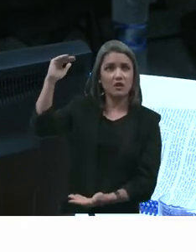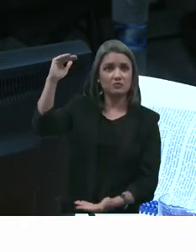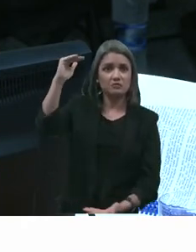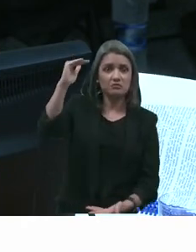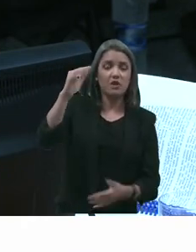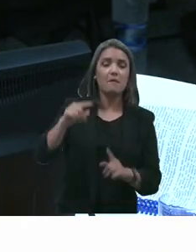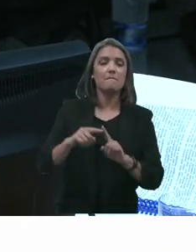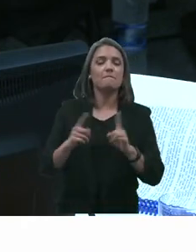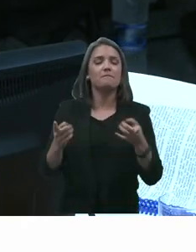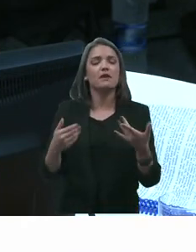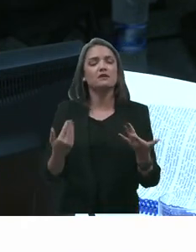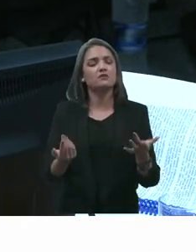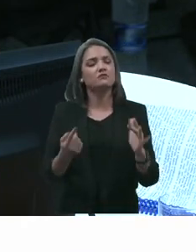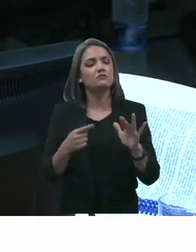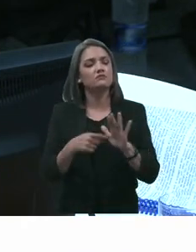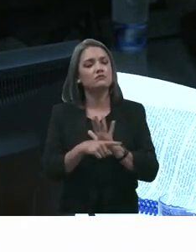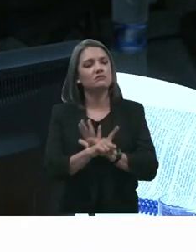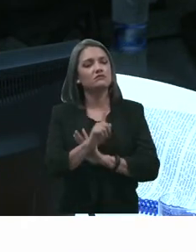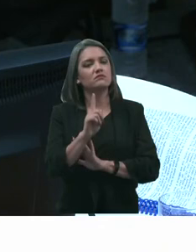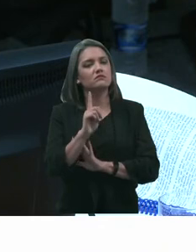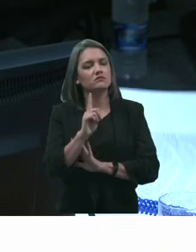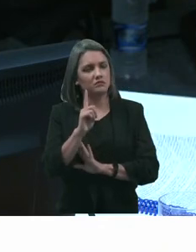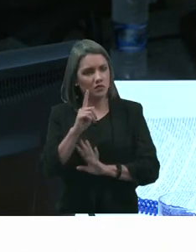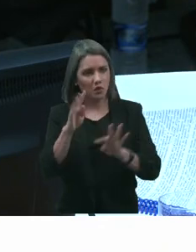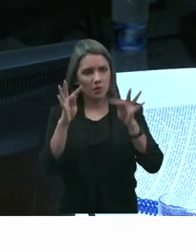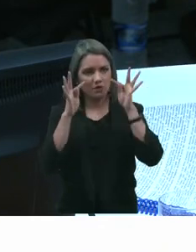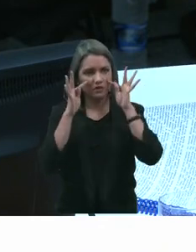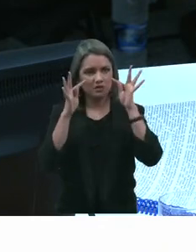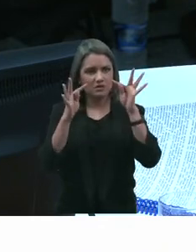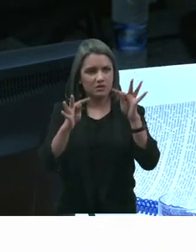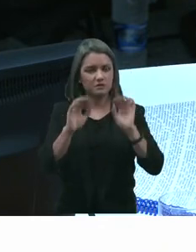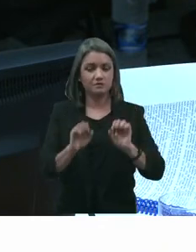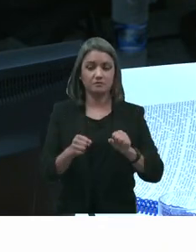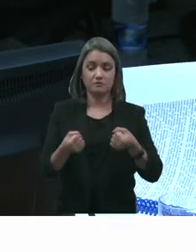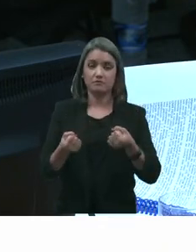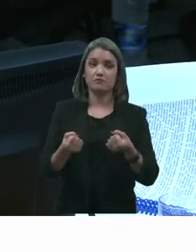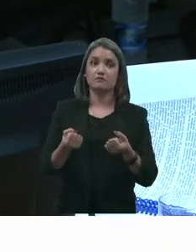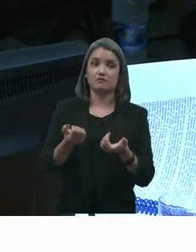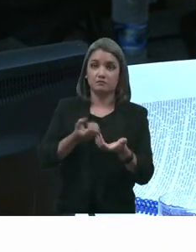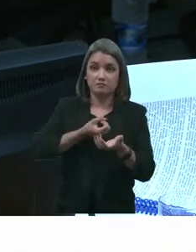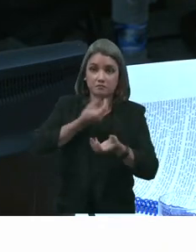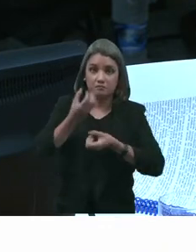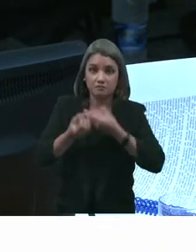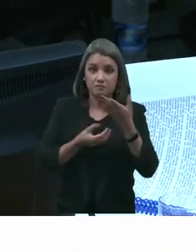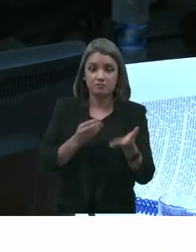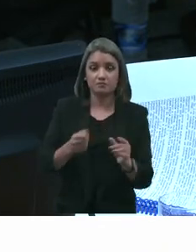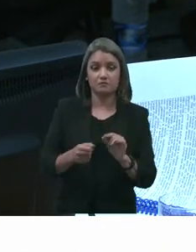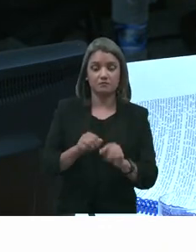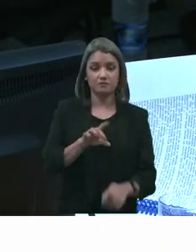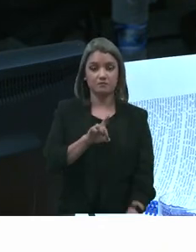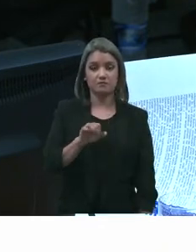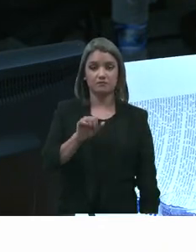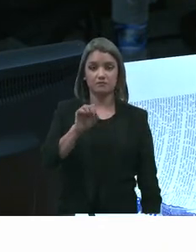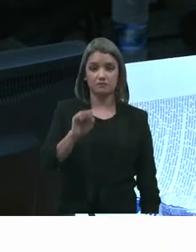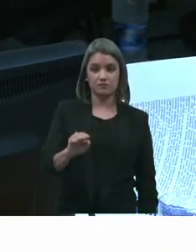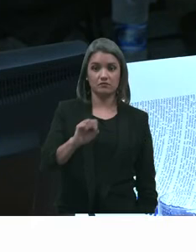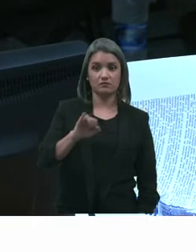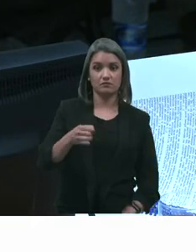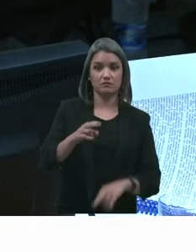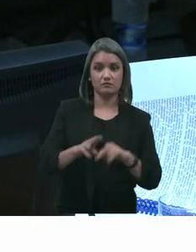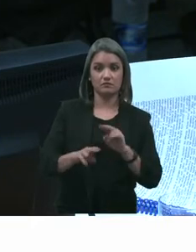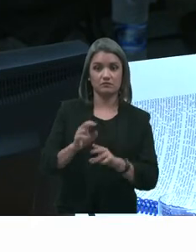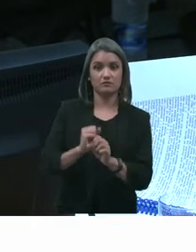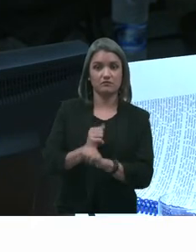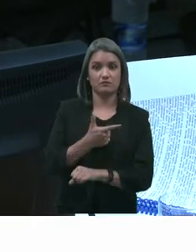pelo representado como testemunha de defesa, em seu depoimento prestado em 8/6/2021,